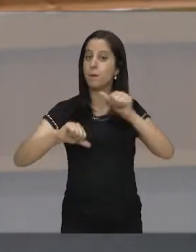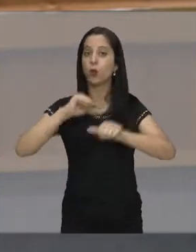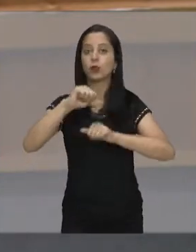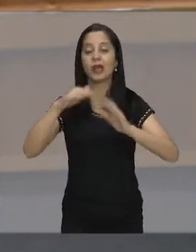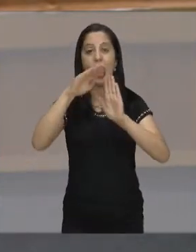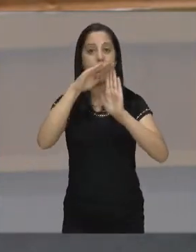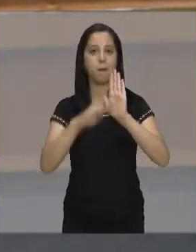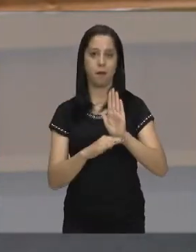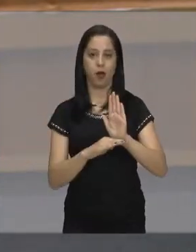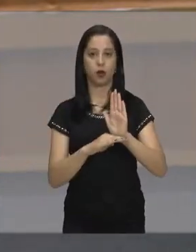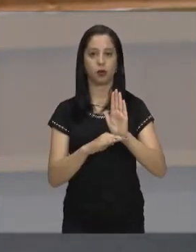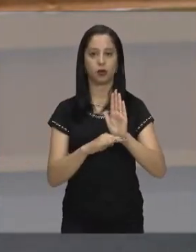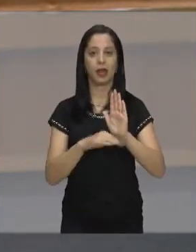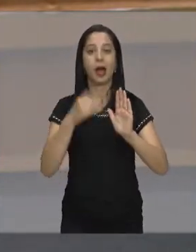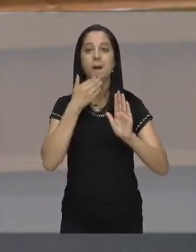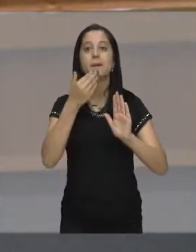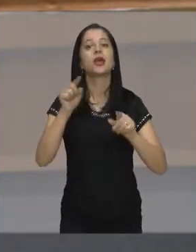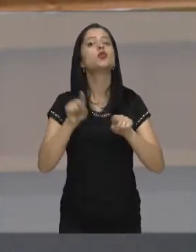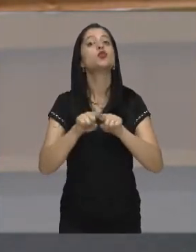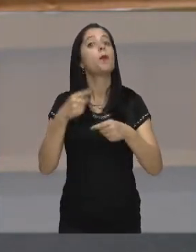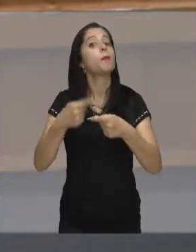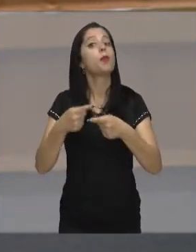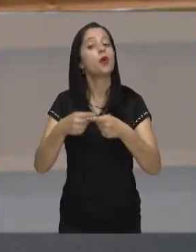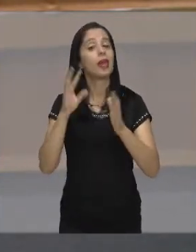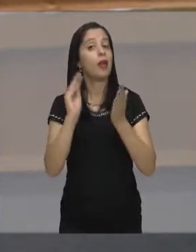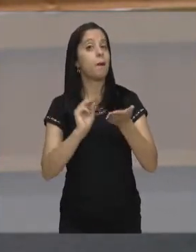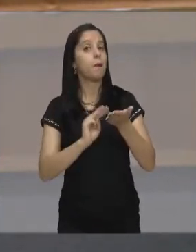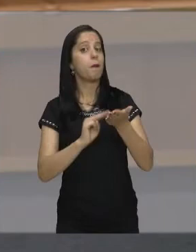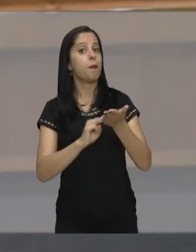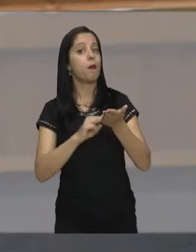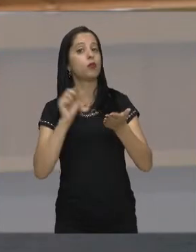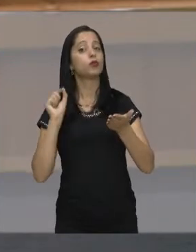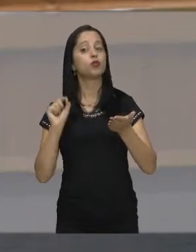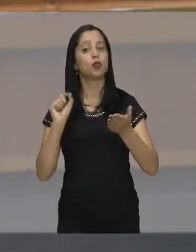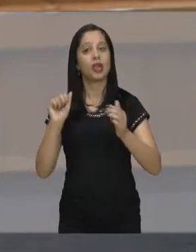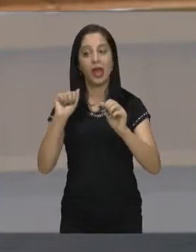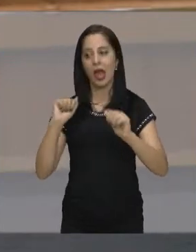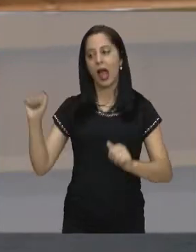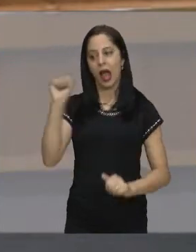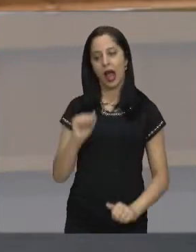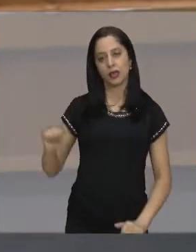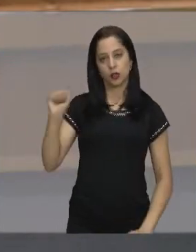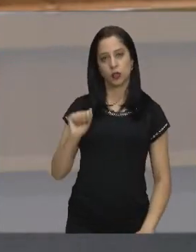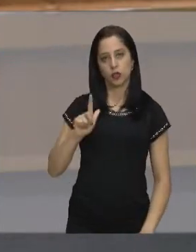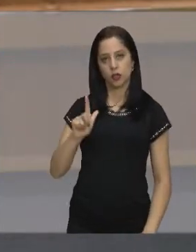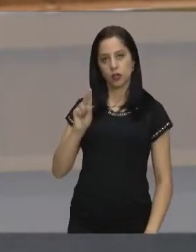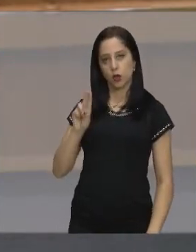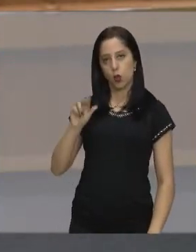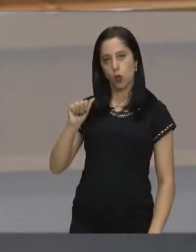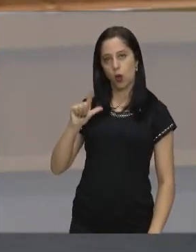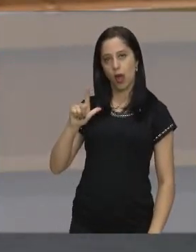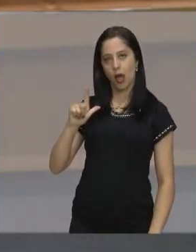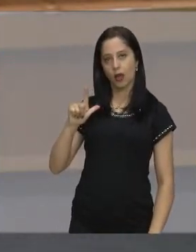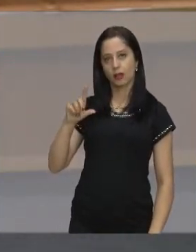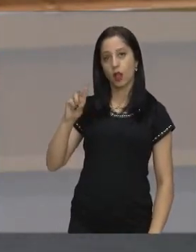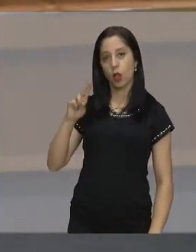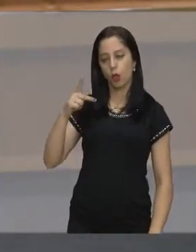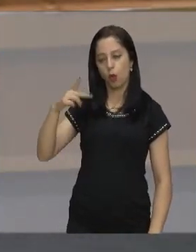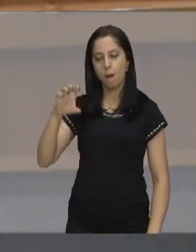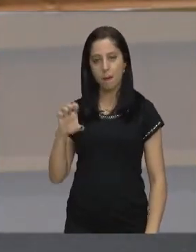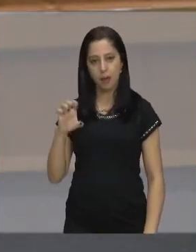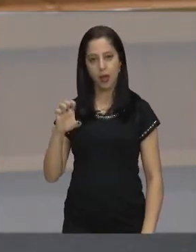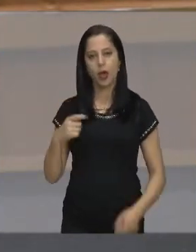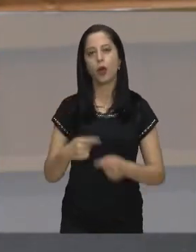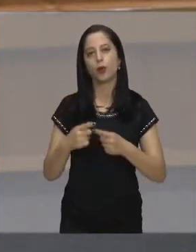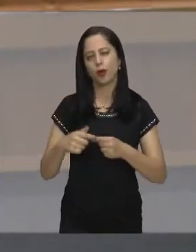processos. Peço isso por razão de termos aqui a Associação Guadalupe, e como vocês podem ver, várias pessoas que vieram do